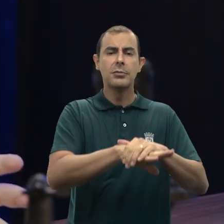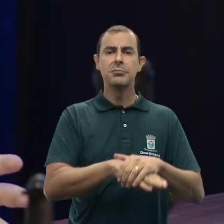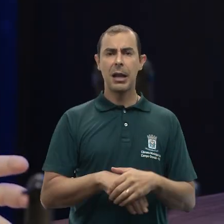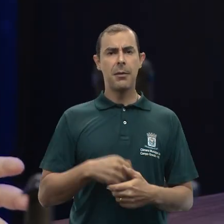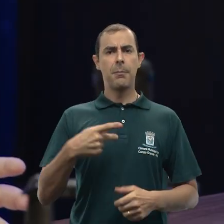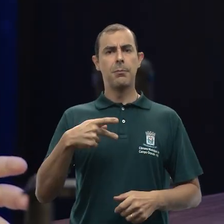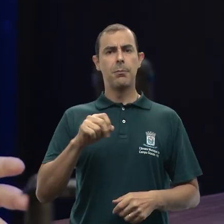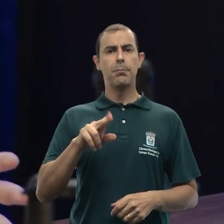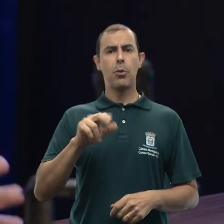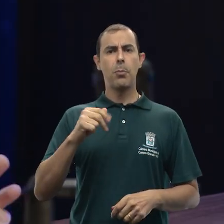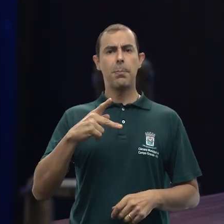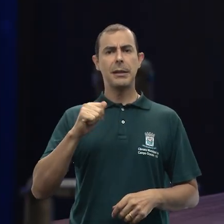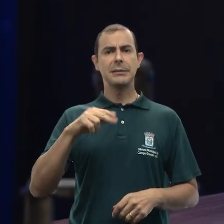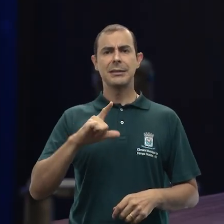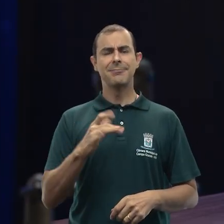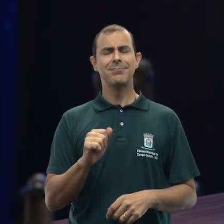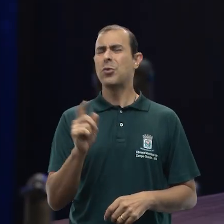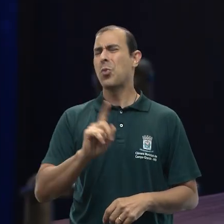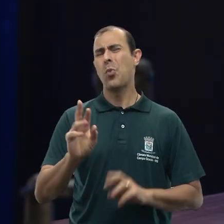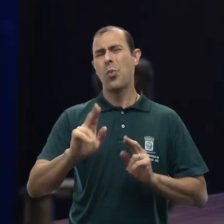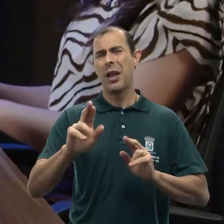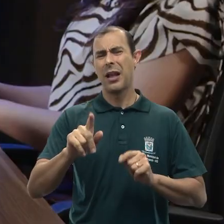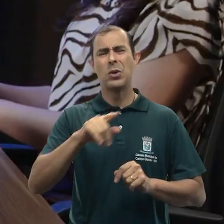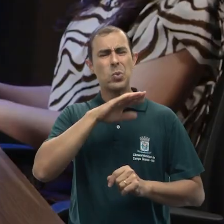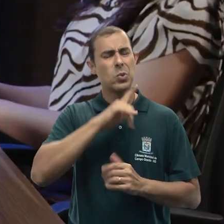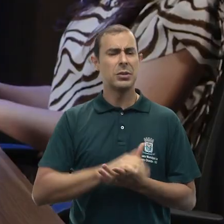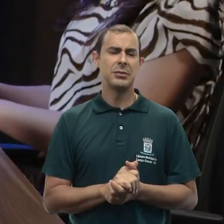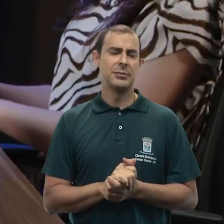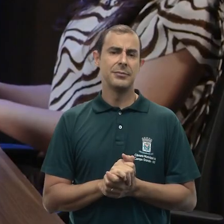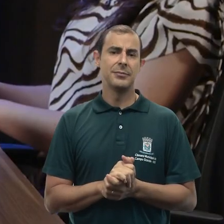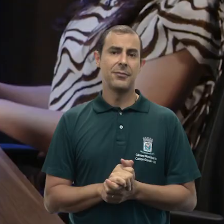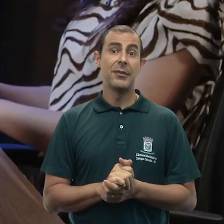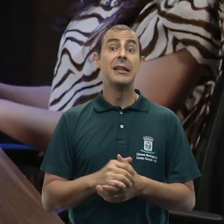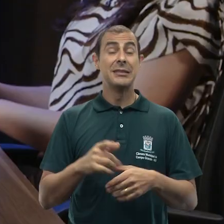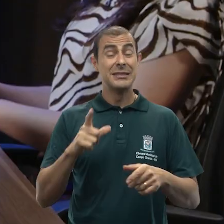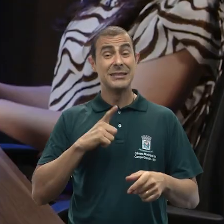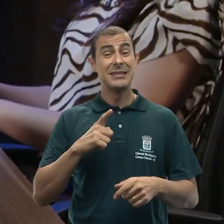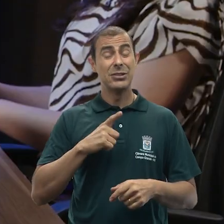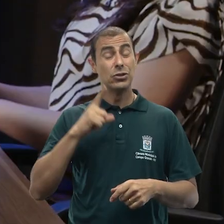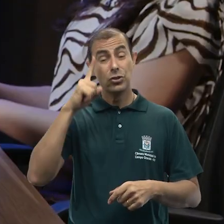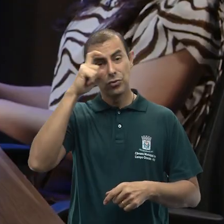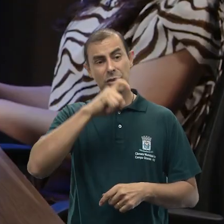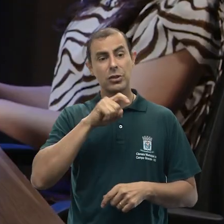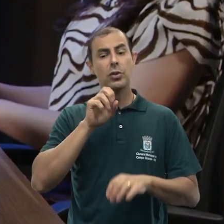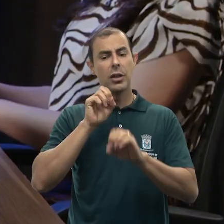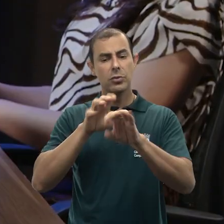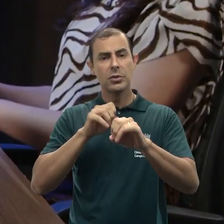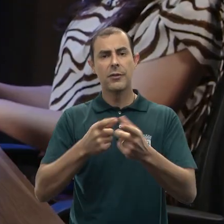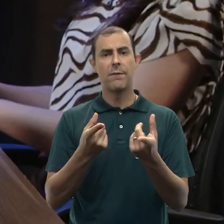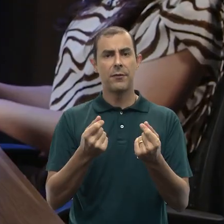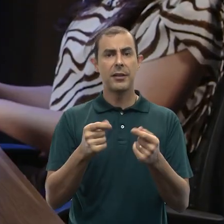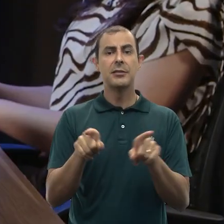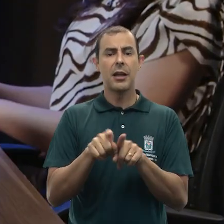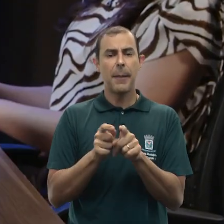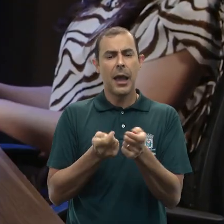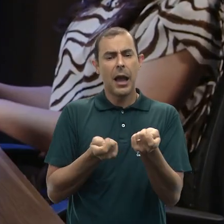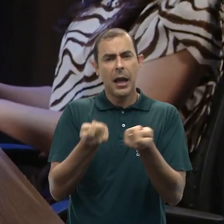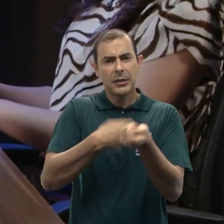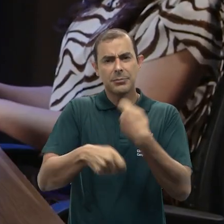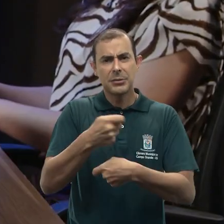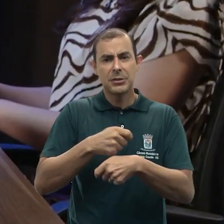falar poupança, e não é poupança. Então tem muito desafio na área de educação financeira, gestão de pequenos